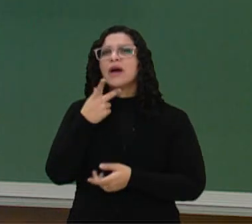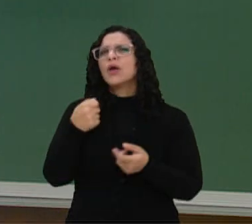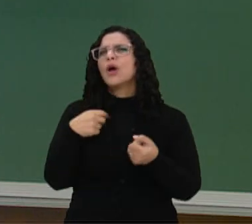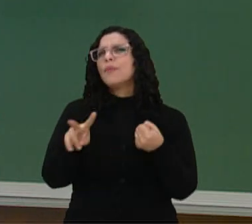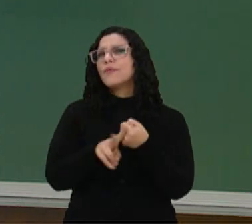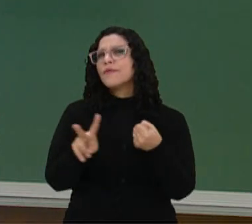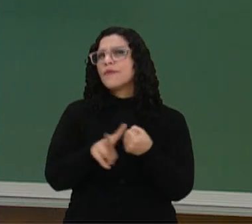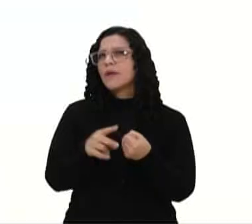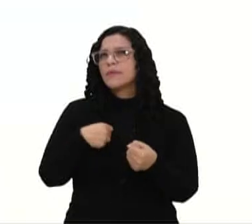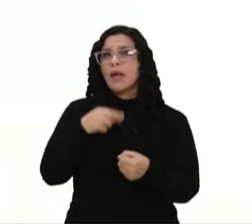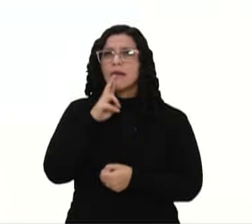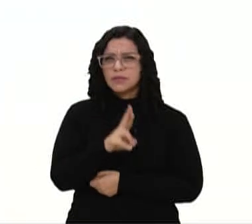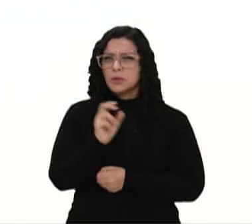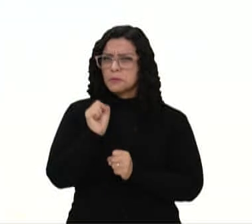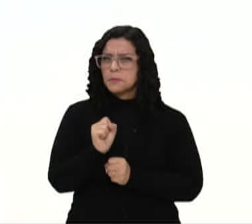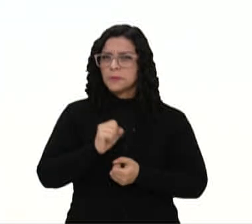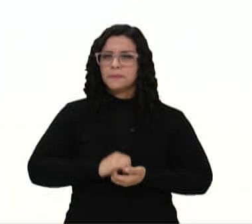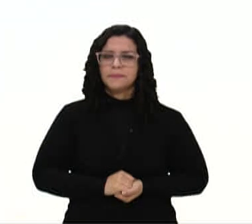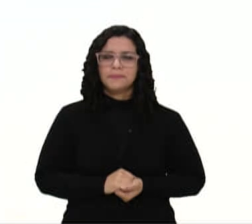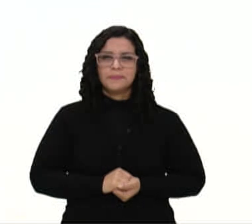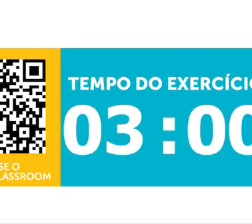verbos. Comece sua resposta.